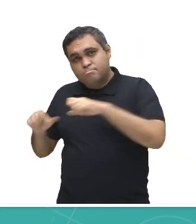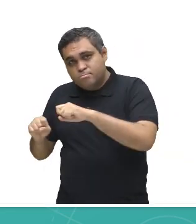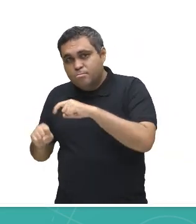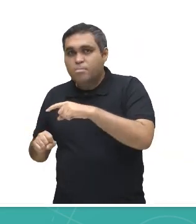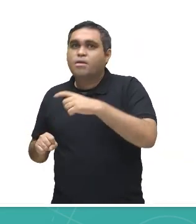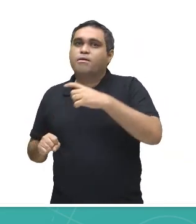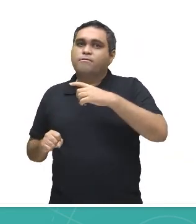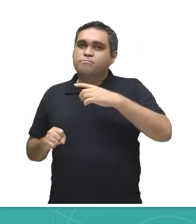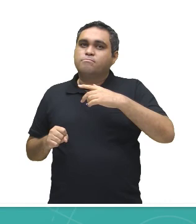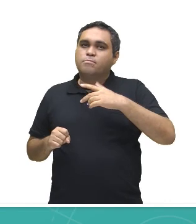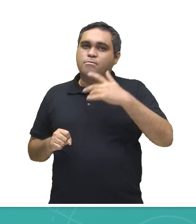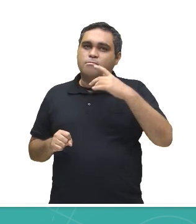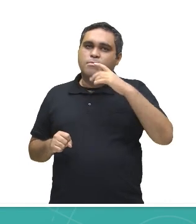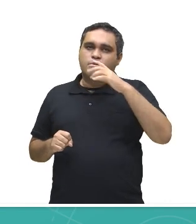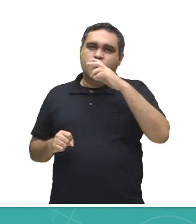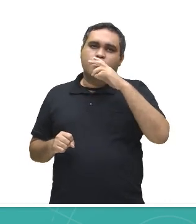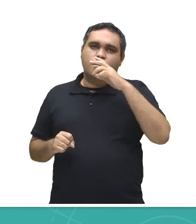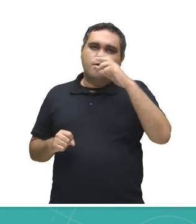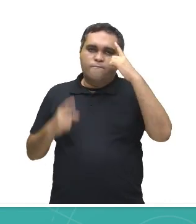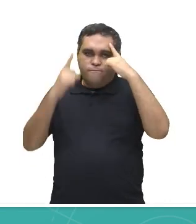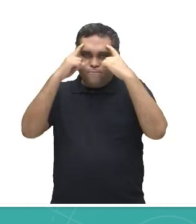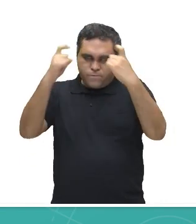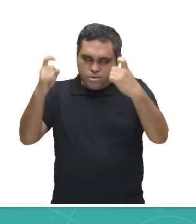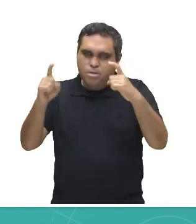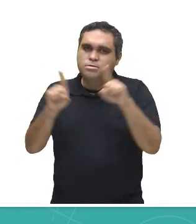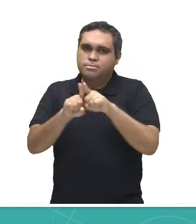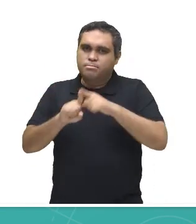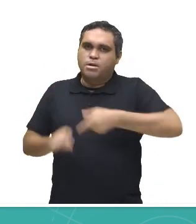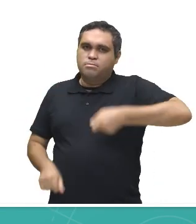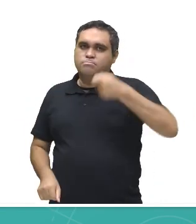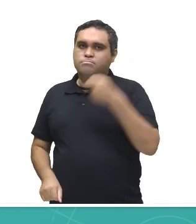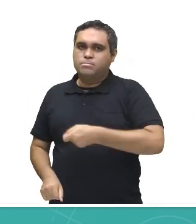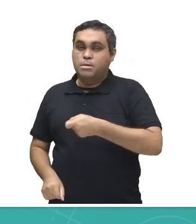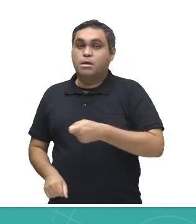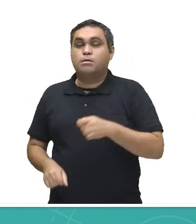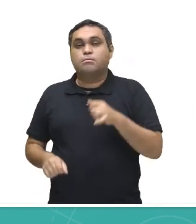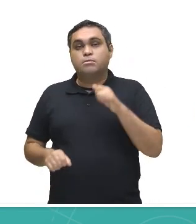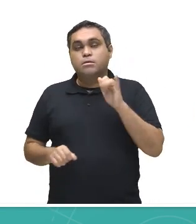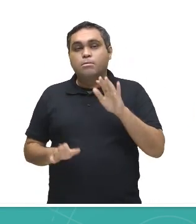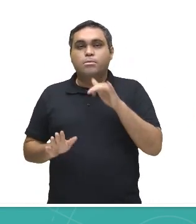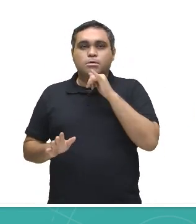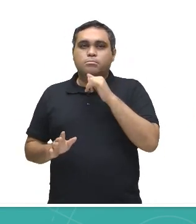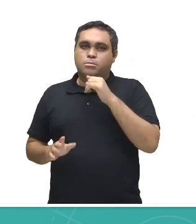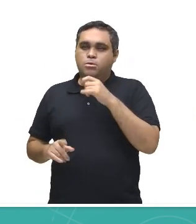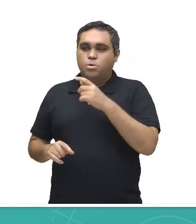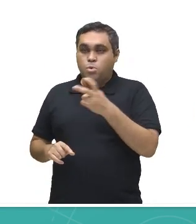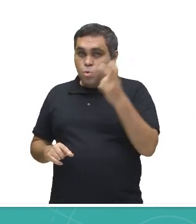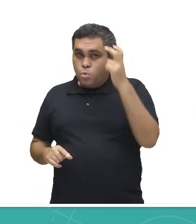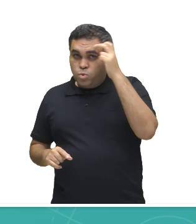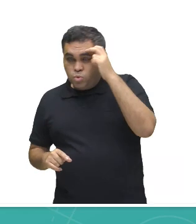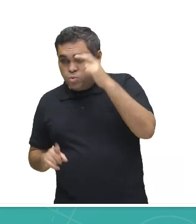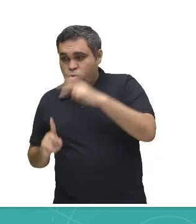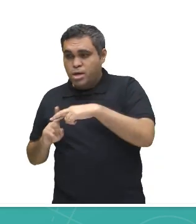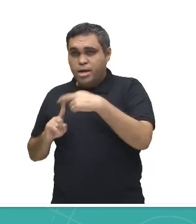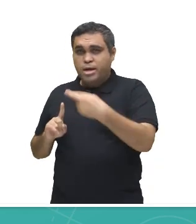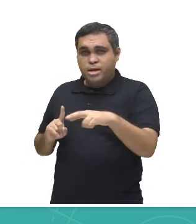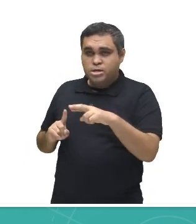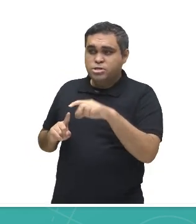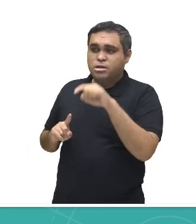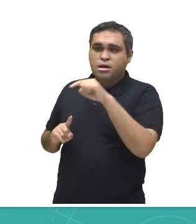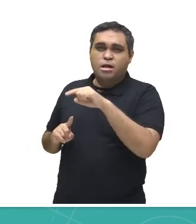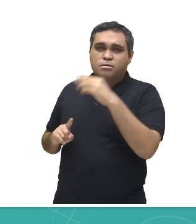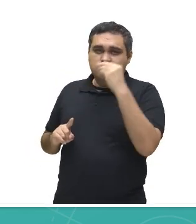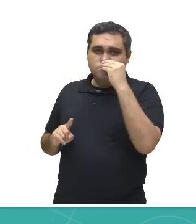violento e muito repressor. E que quando esse domínio invade as crenças religiosas com o uso das partes de um animal